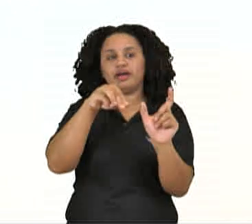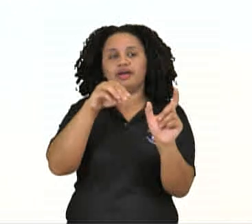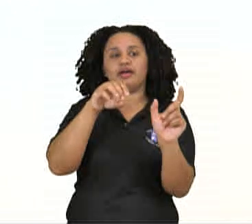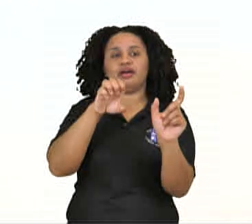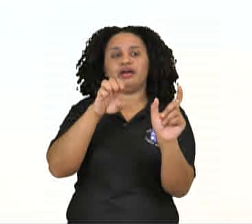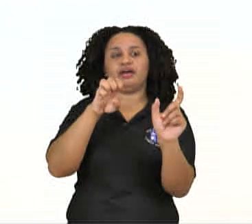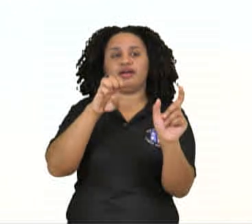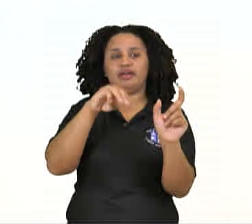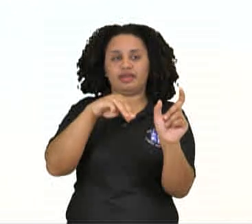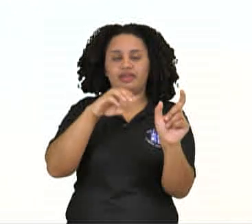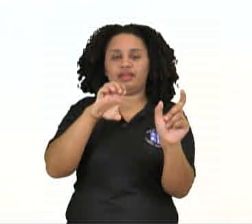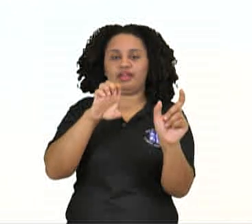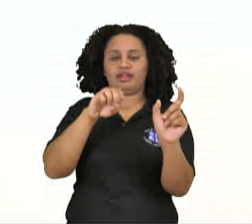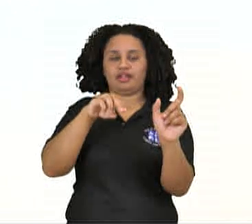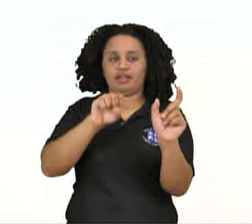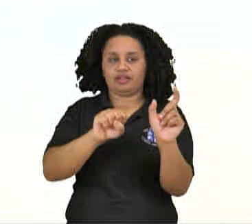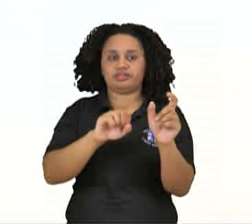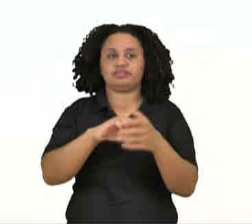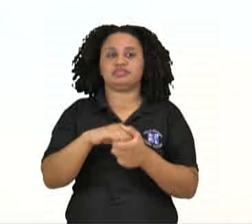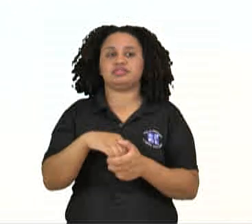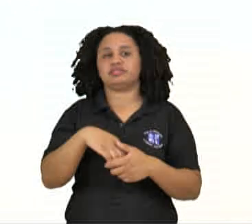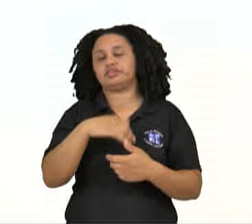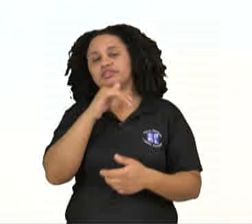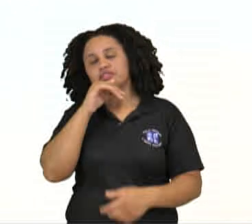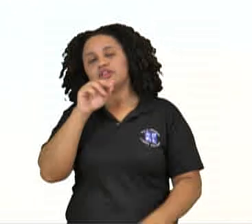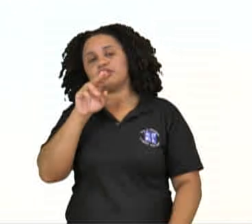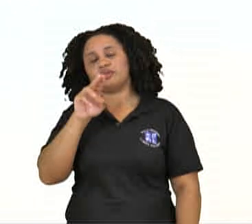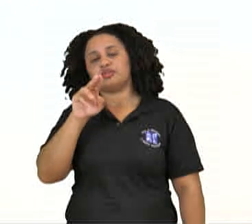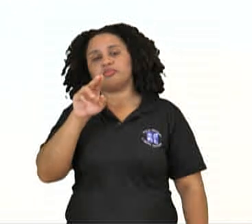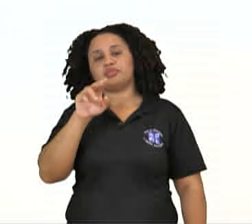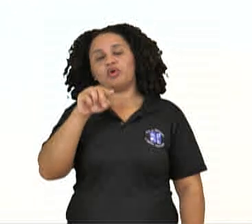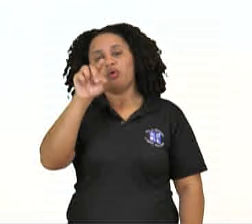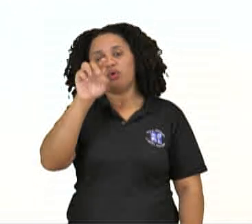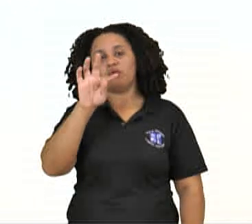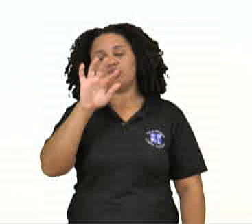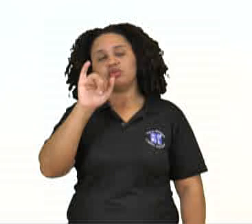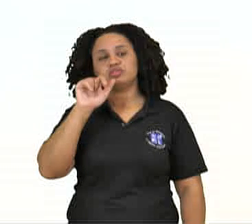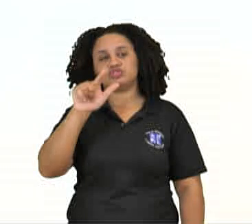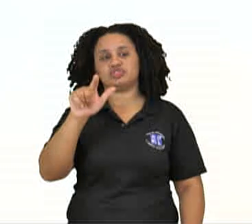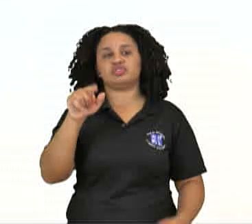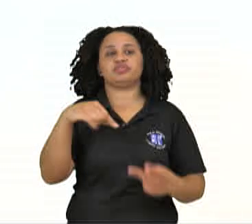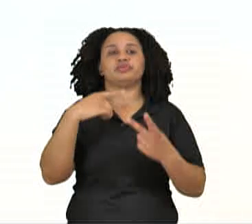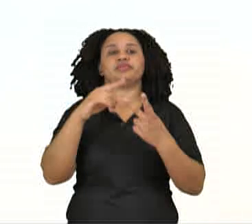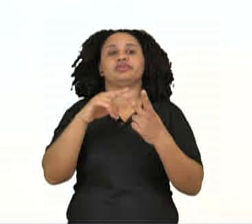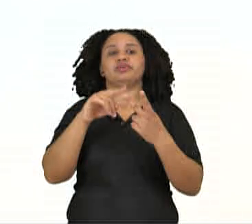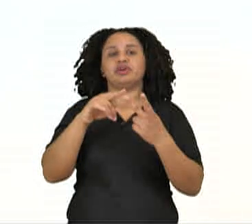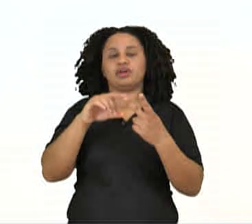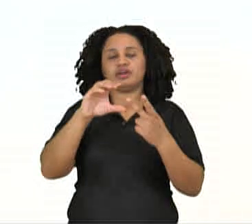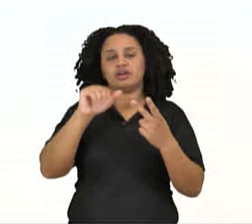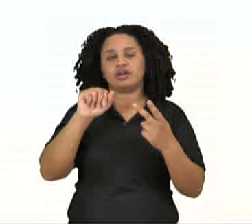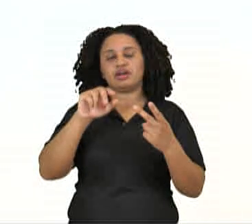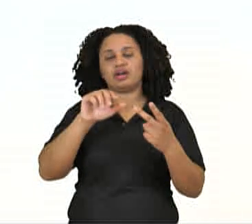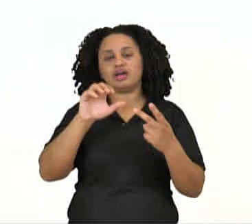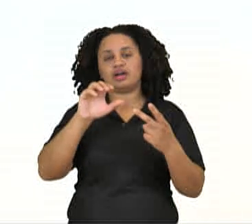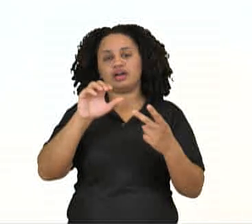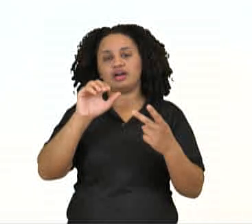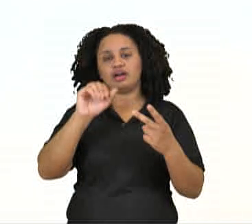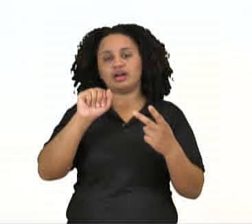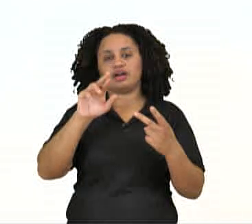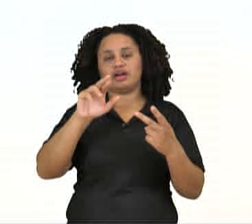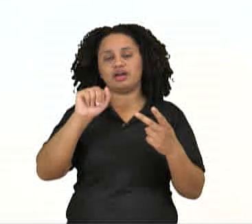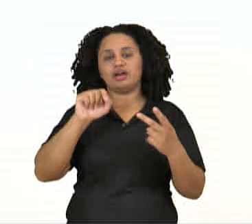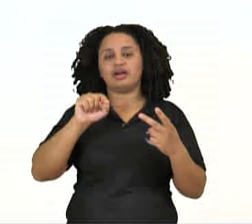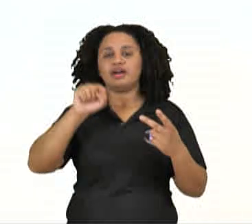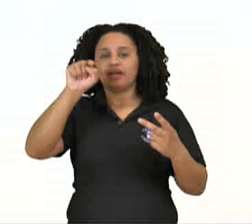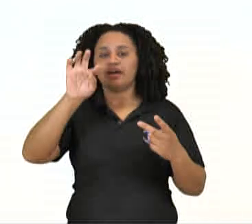exemplos: útil, caráter, pólen, tórax, bíceps, imã, glória, série,